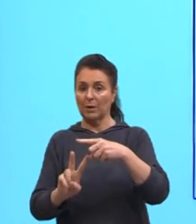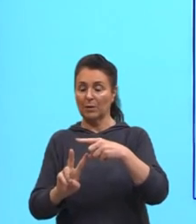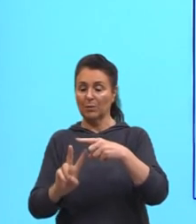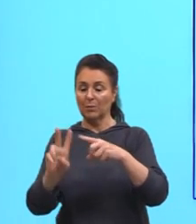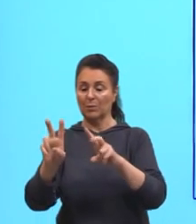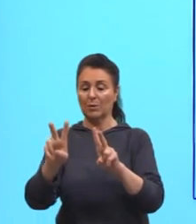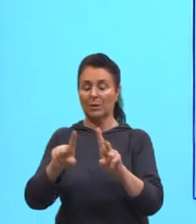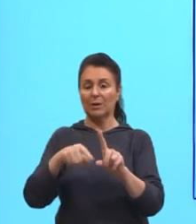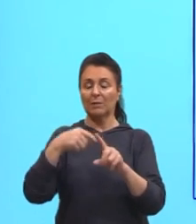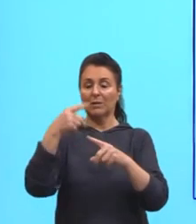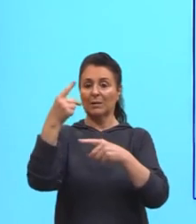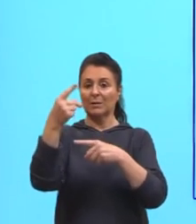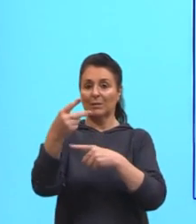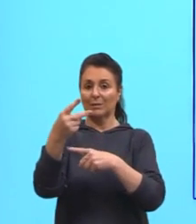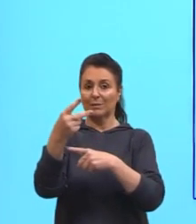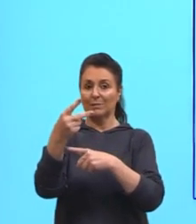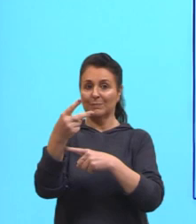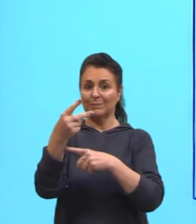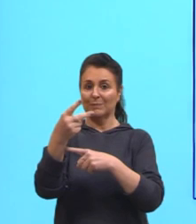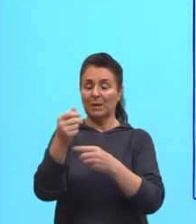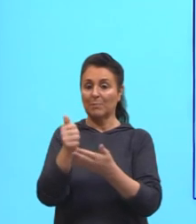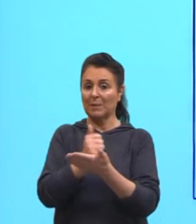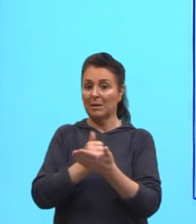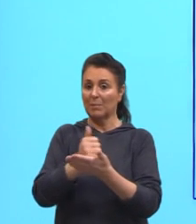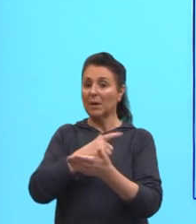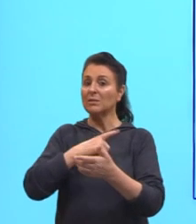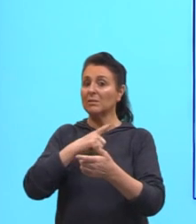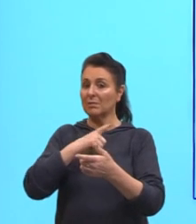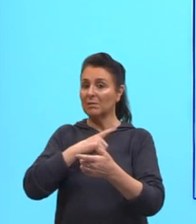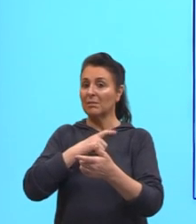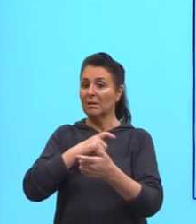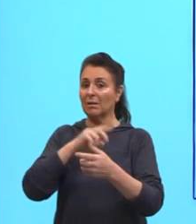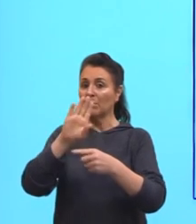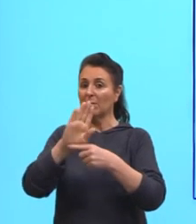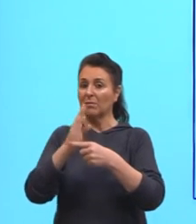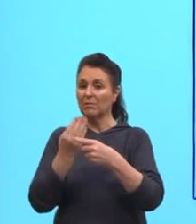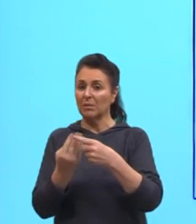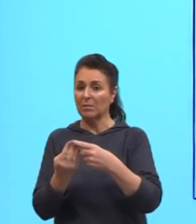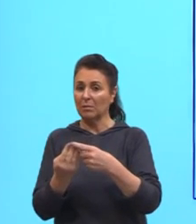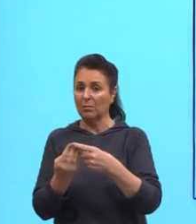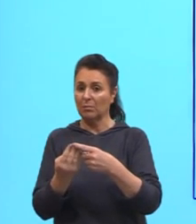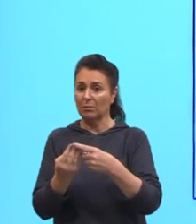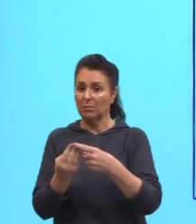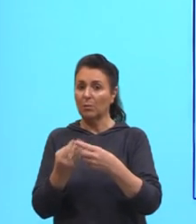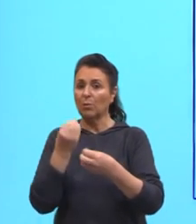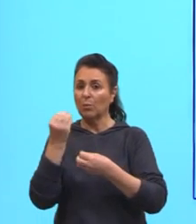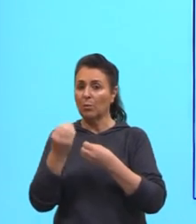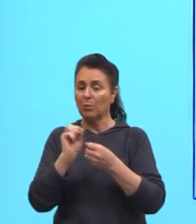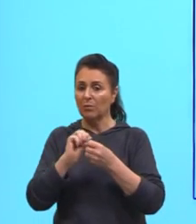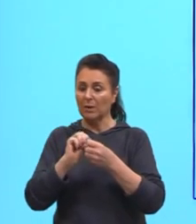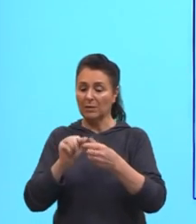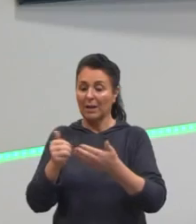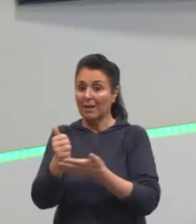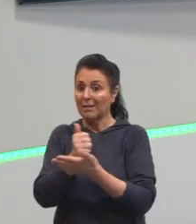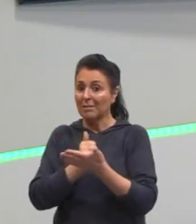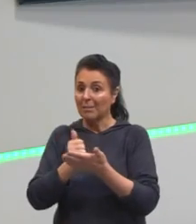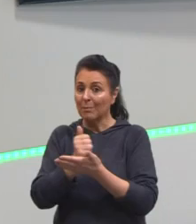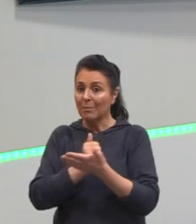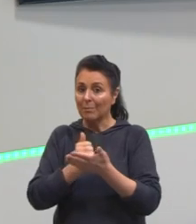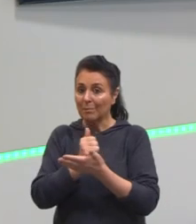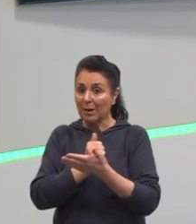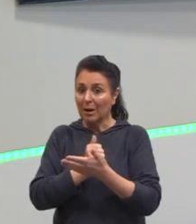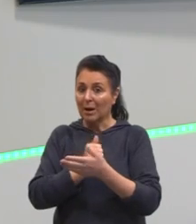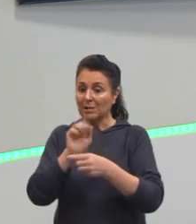aqui na base nós já temos uma fração tá no caso de já ter uma fração ali na base nós